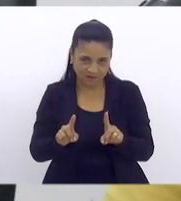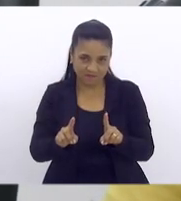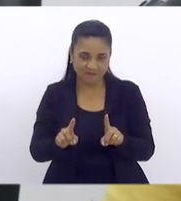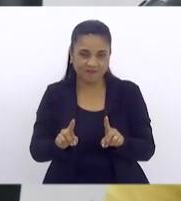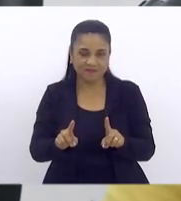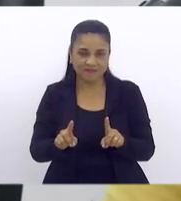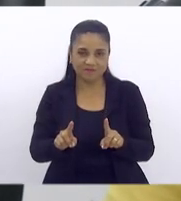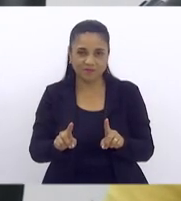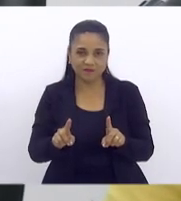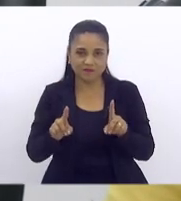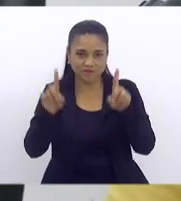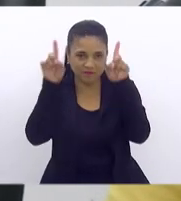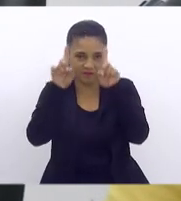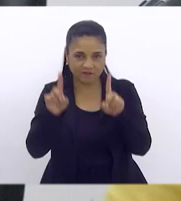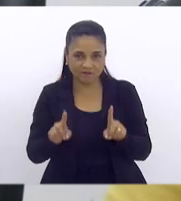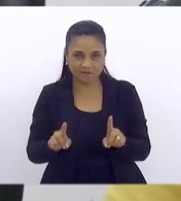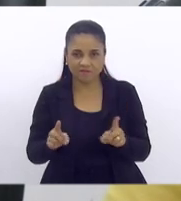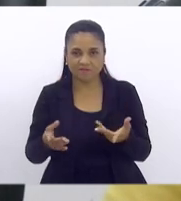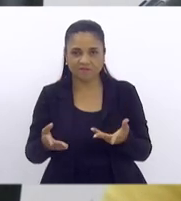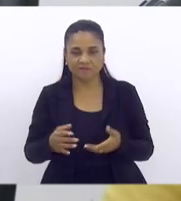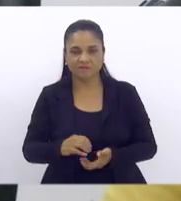E assim,